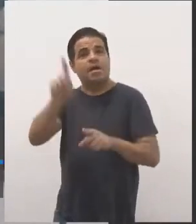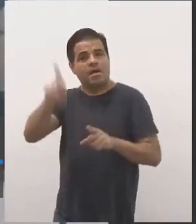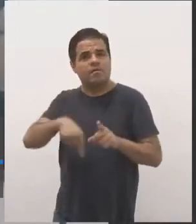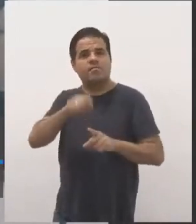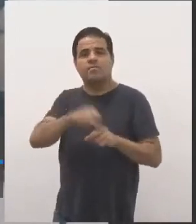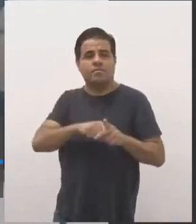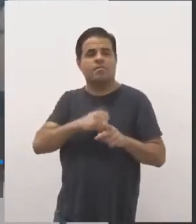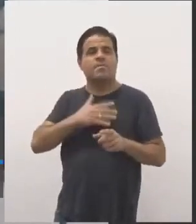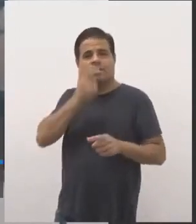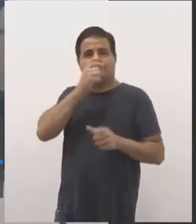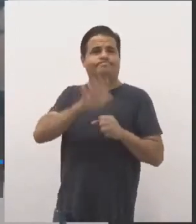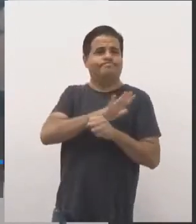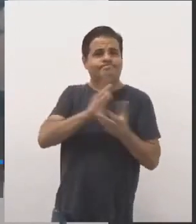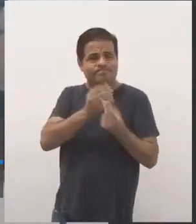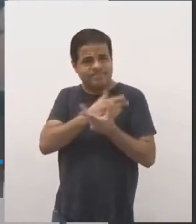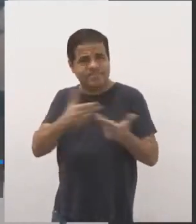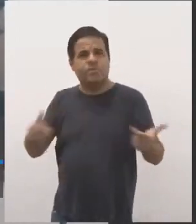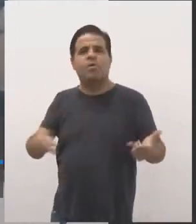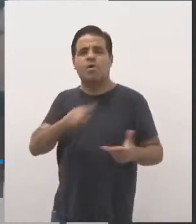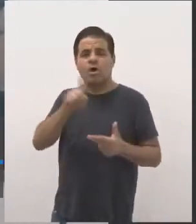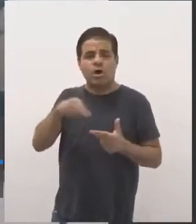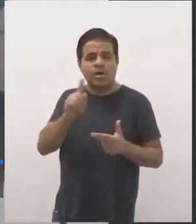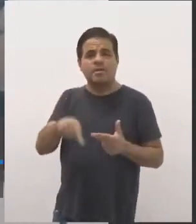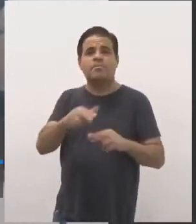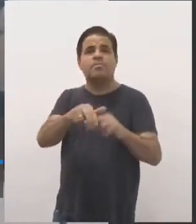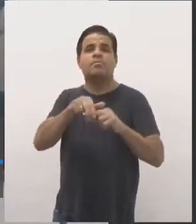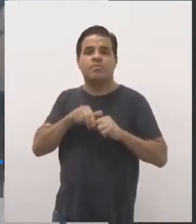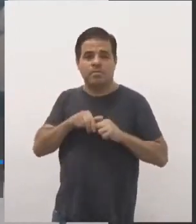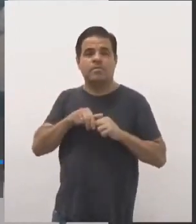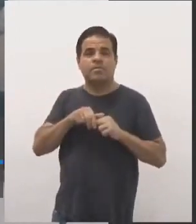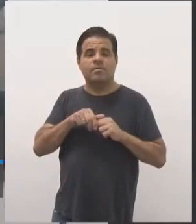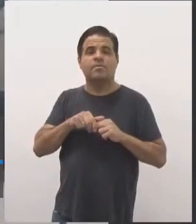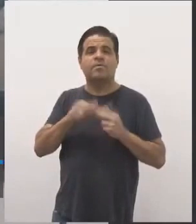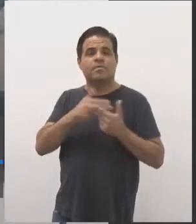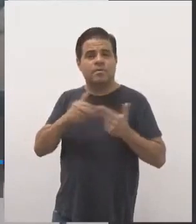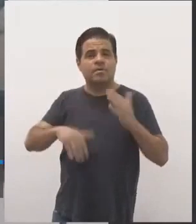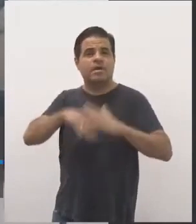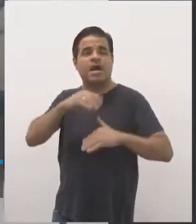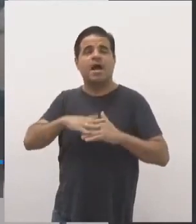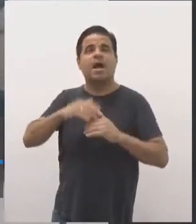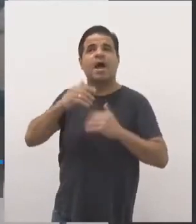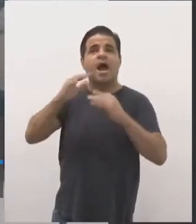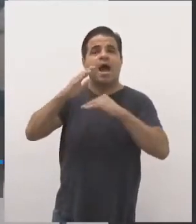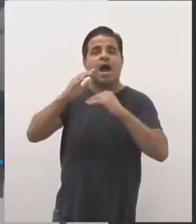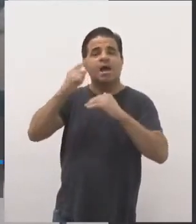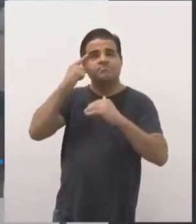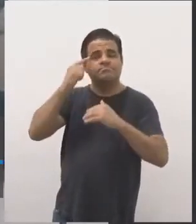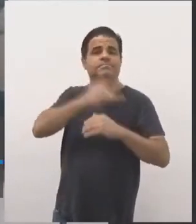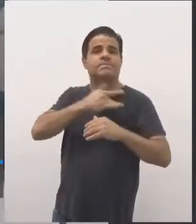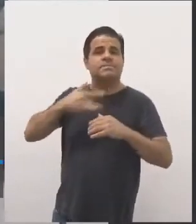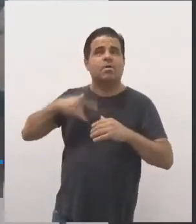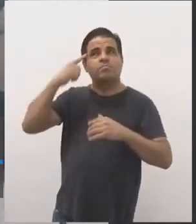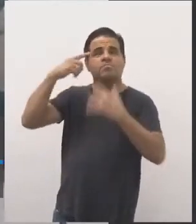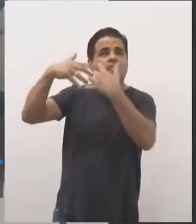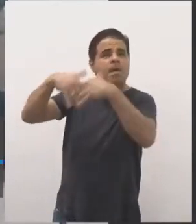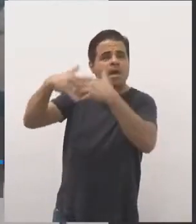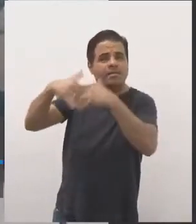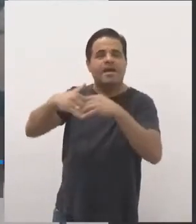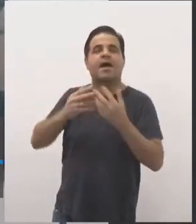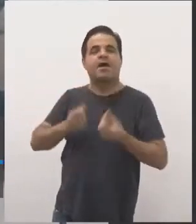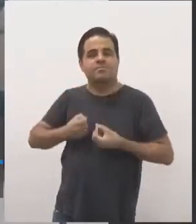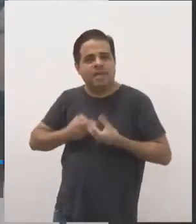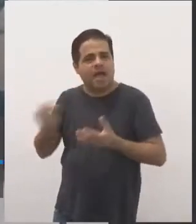bem robusto, né, Alcione e Anderson, por conta das ações de saúde mental. Então, valorizar a vida tem vínculo